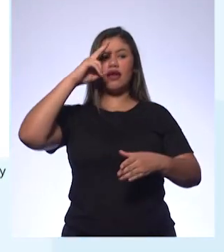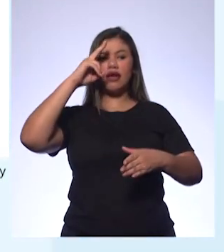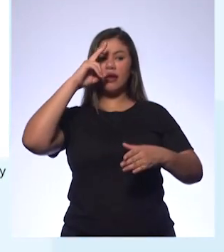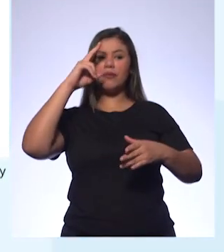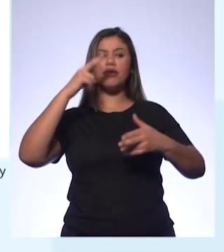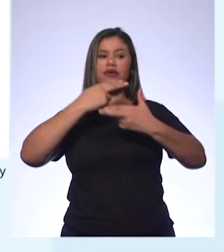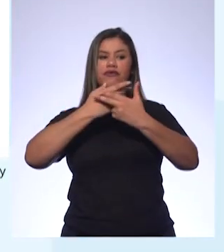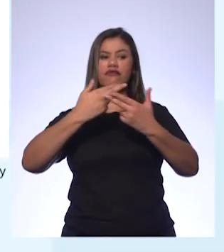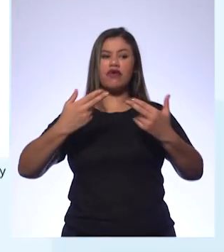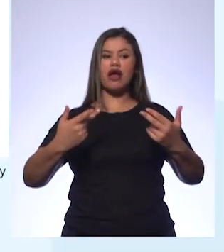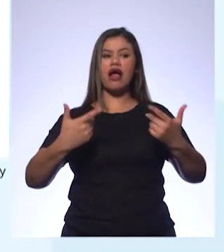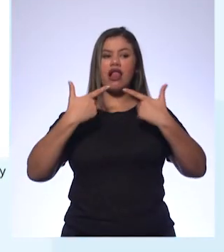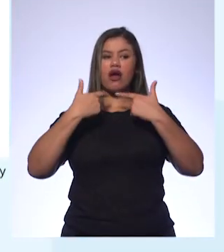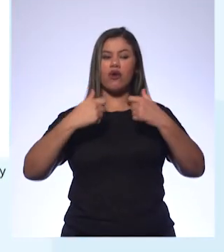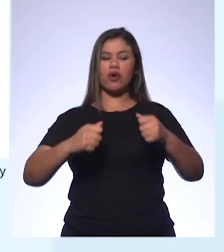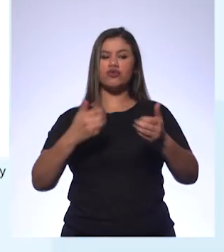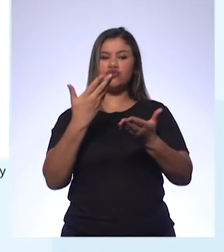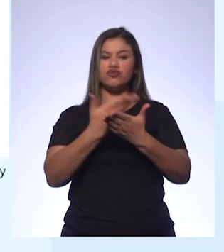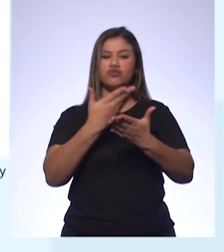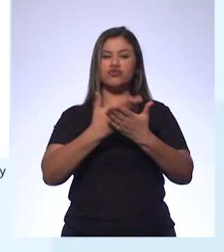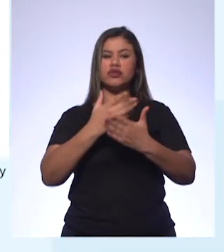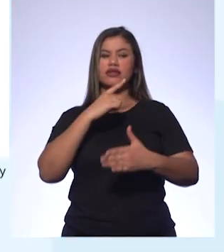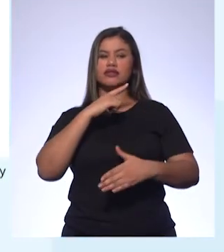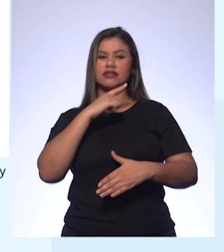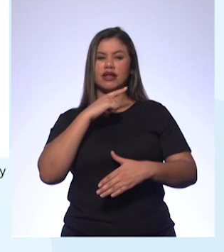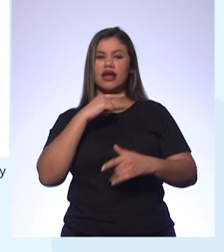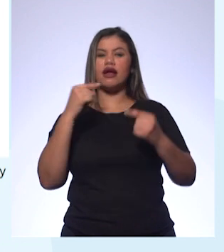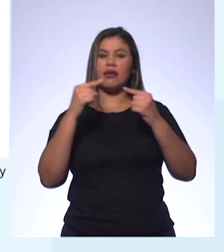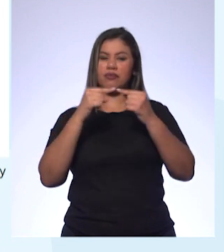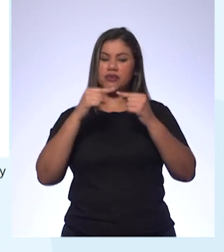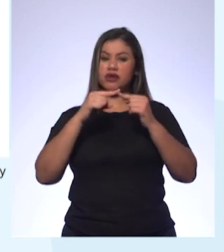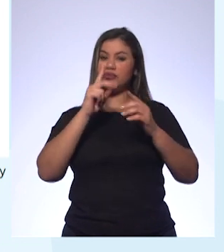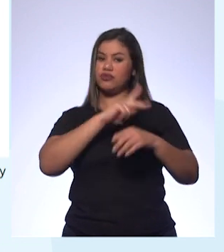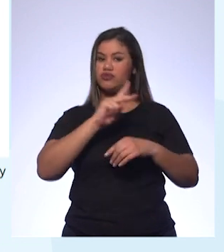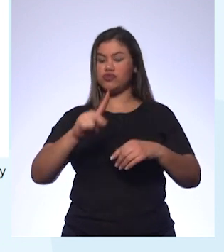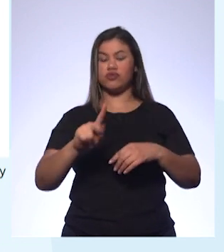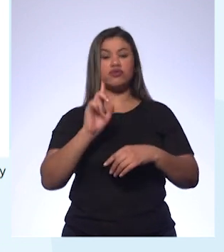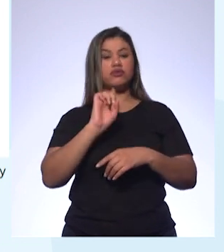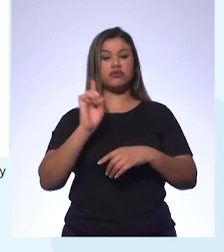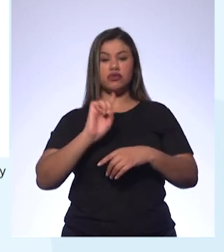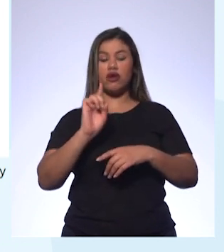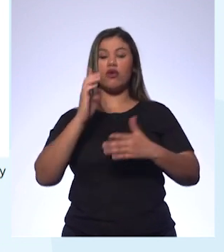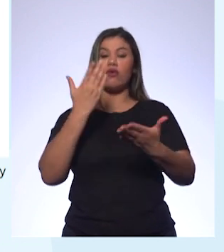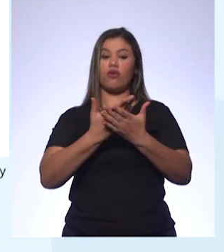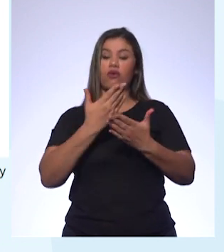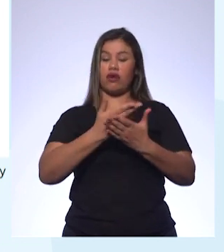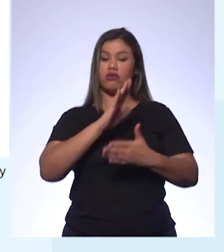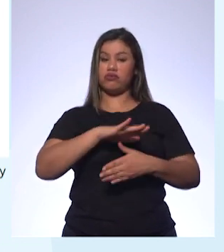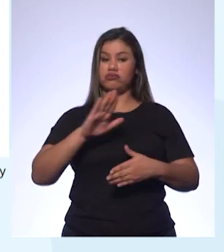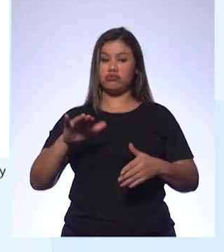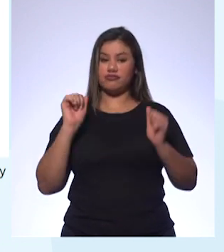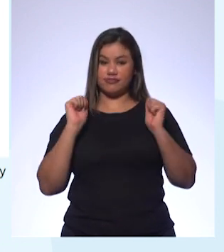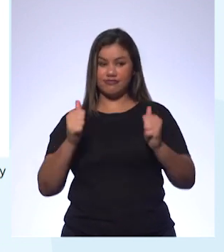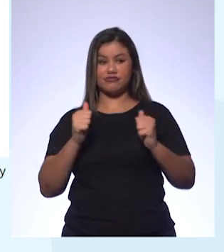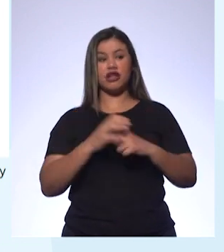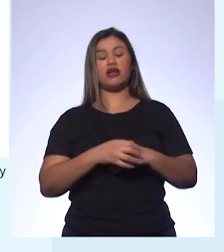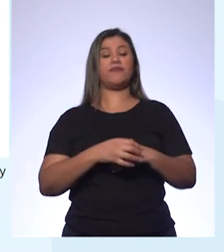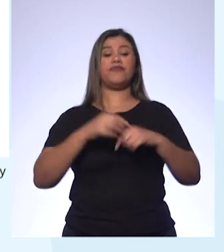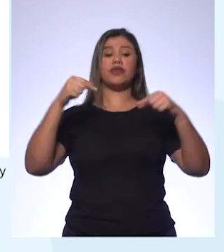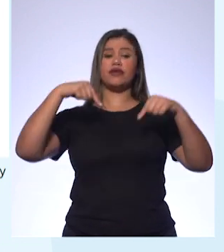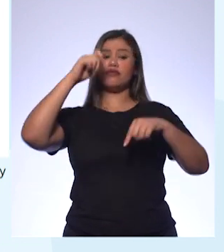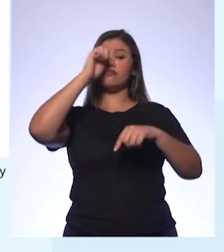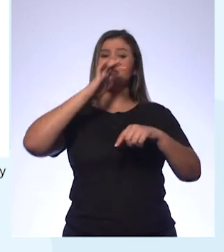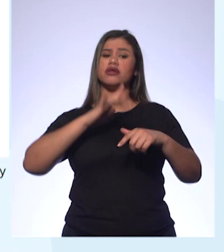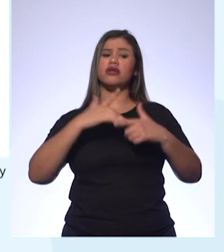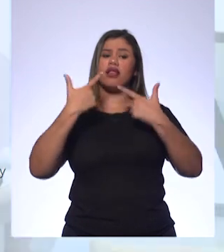variações linguísticas que estudamos nessa sequência? Isso para o aluno, obviamente, tá, gente? E quanto às variações da nossa língua? Porque temos as